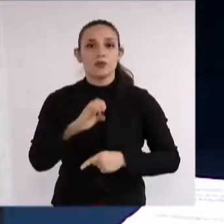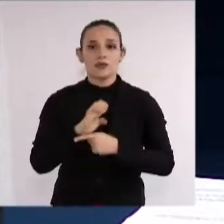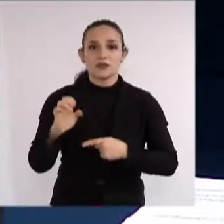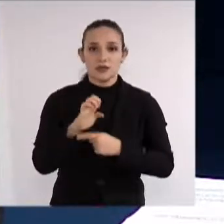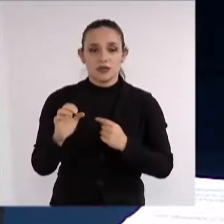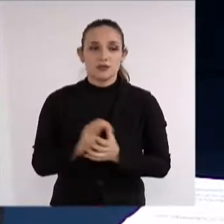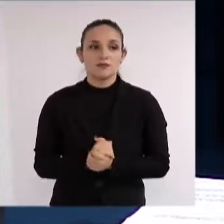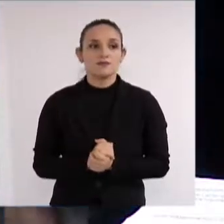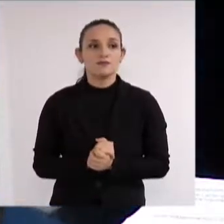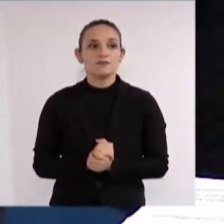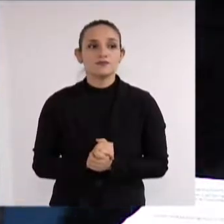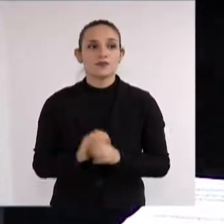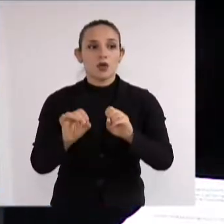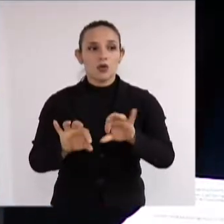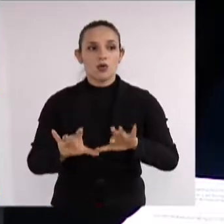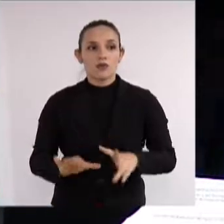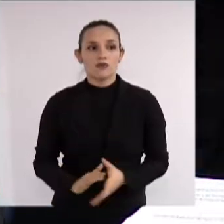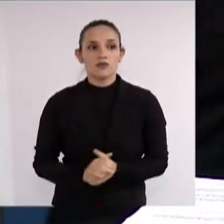Ofício